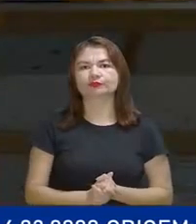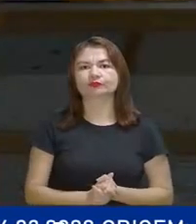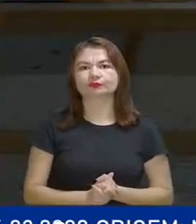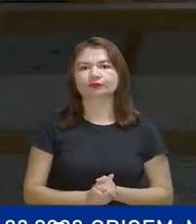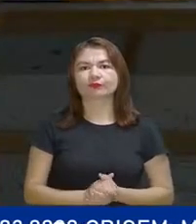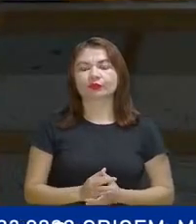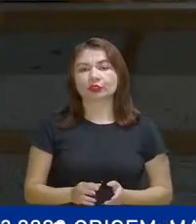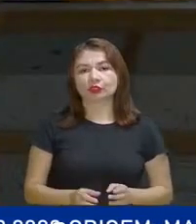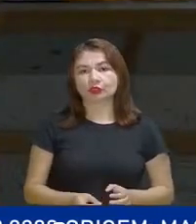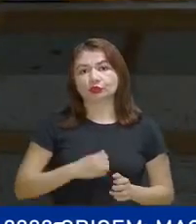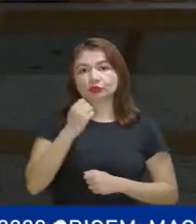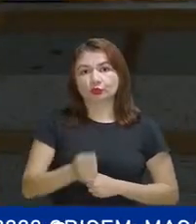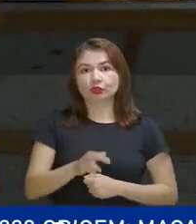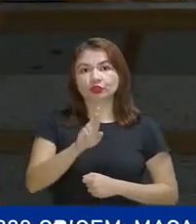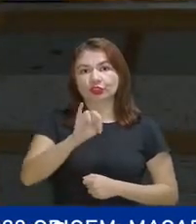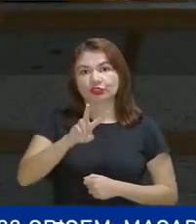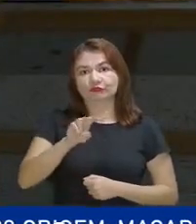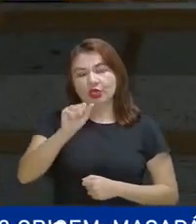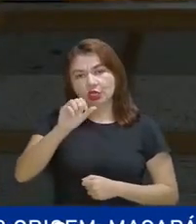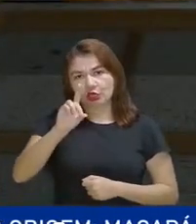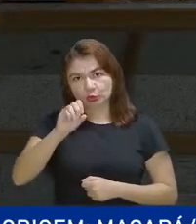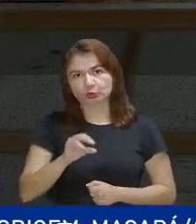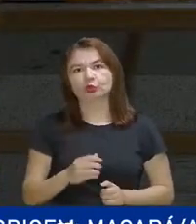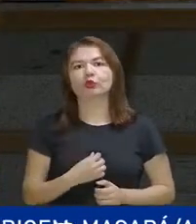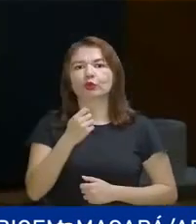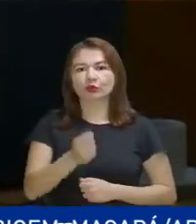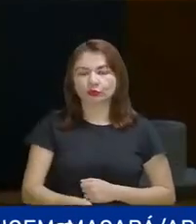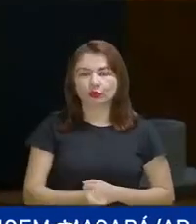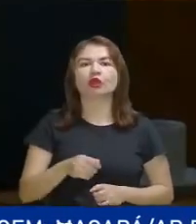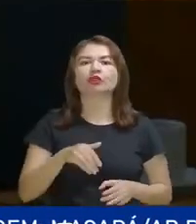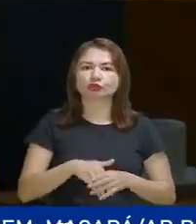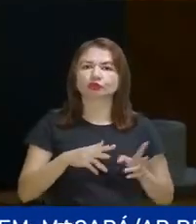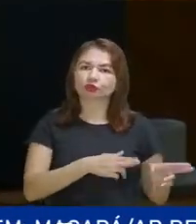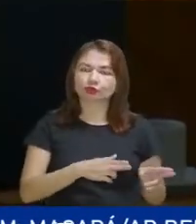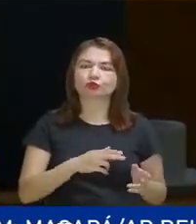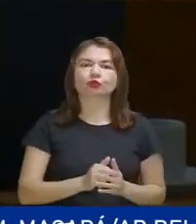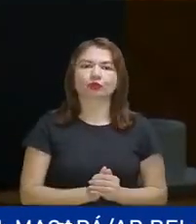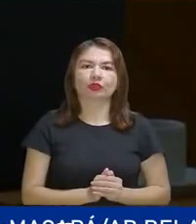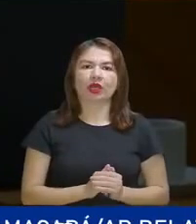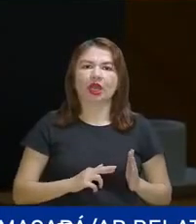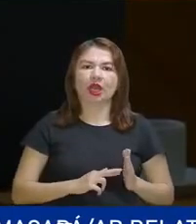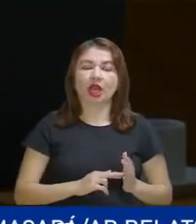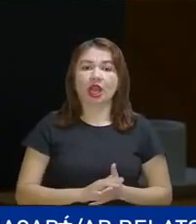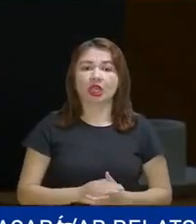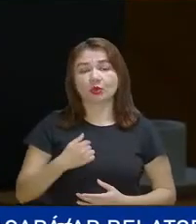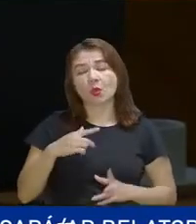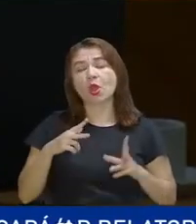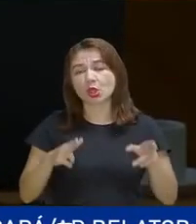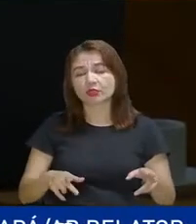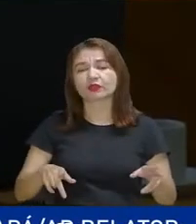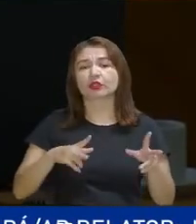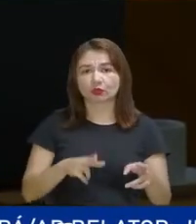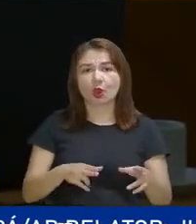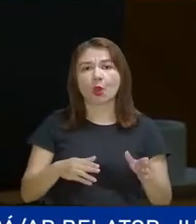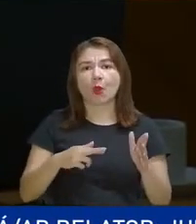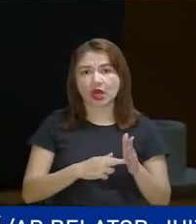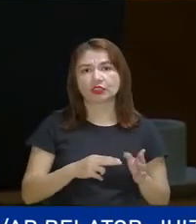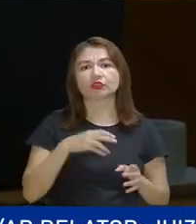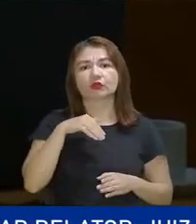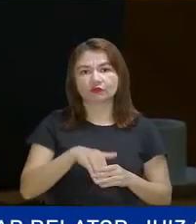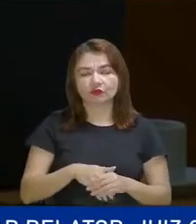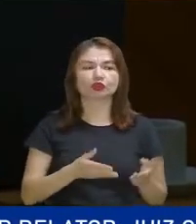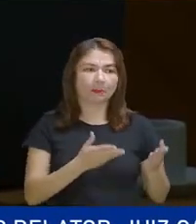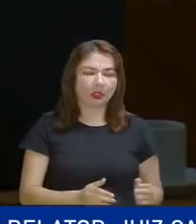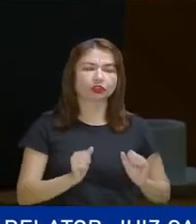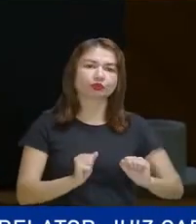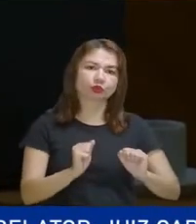acompanho, rejeitada a prejudicial, Vossa Excelência pode adentrar no mérito. Quanto ao mérito propriamente dito, eu não sei se eles